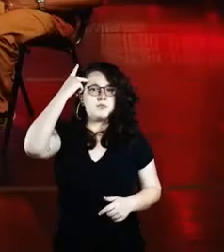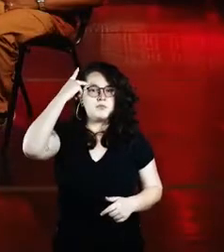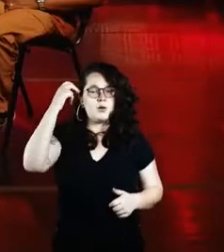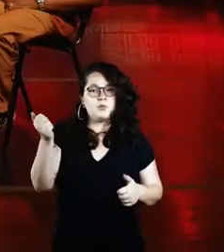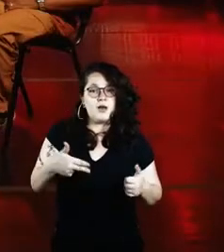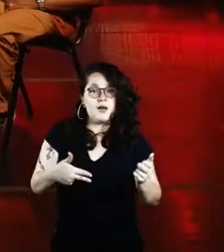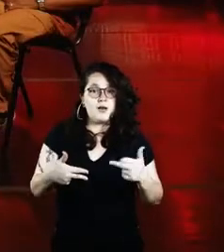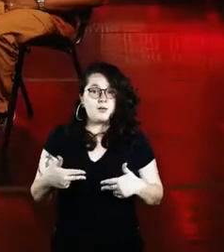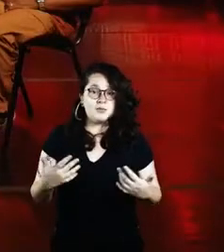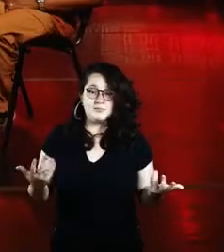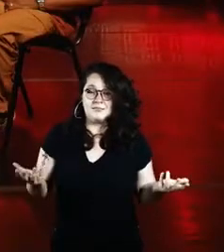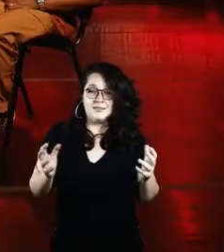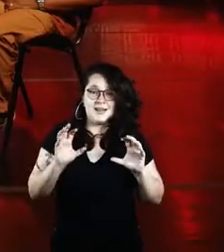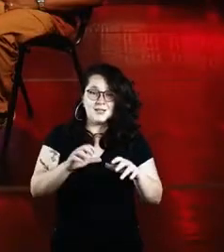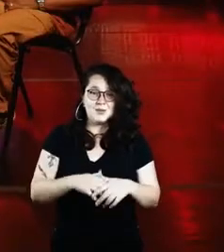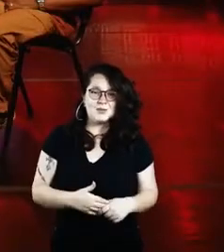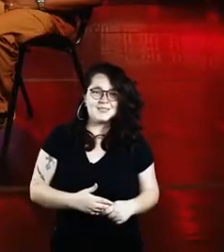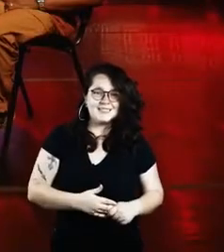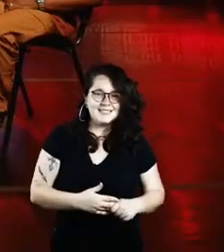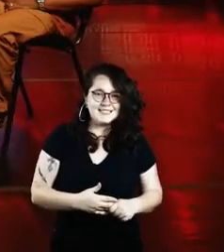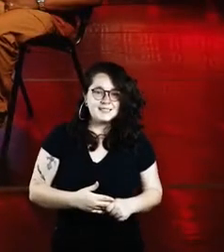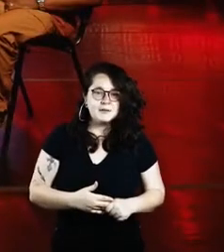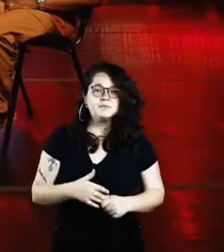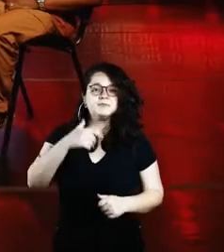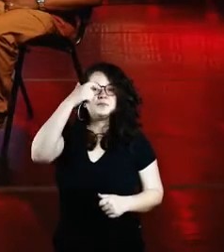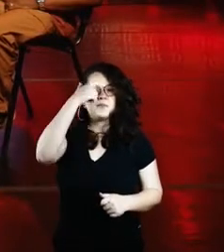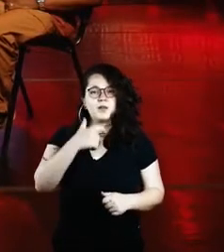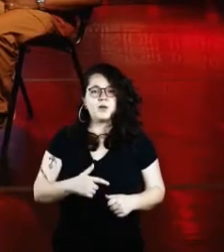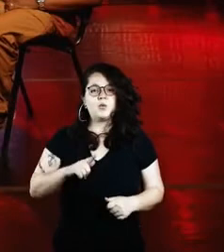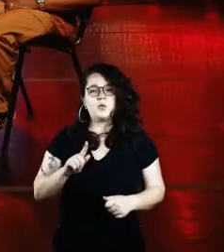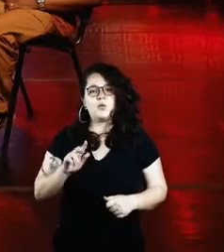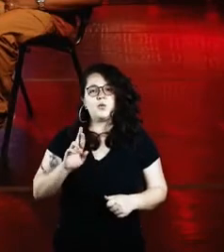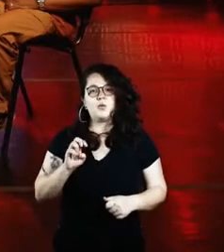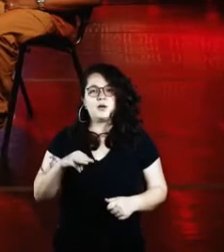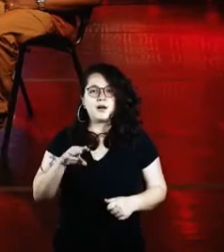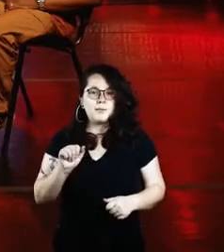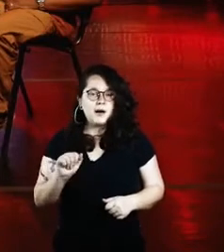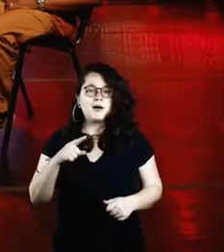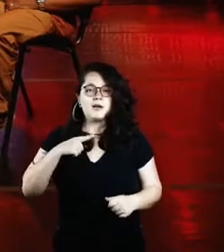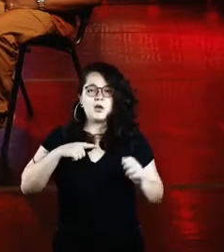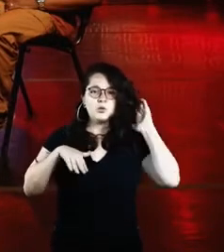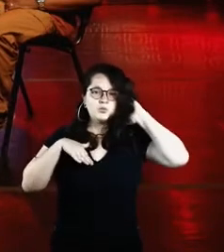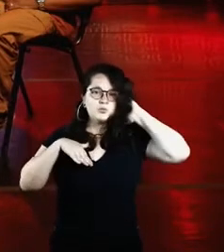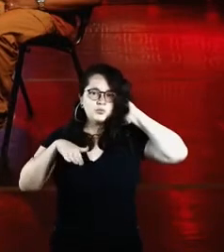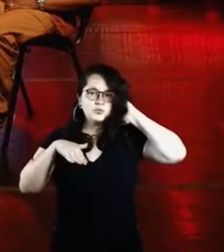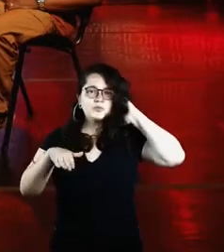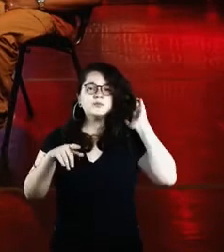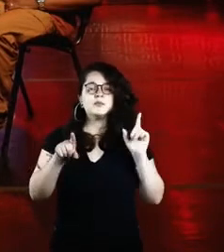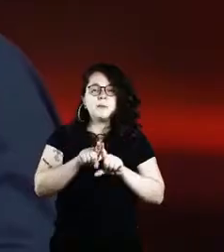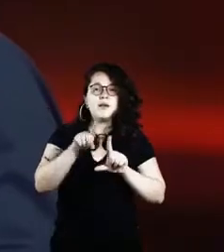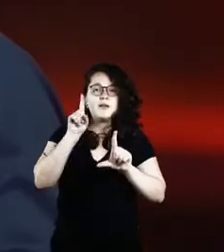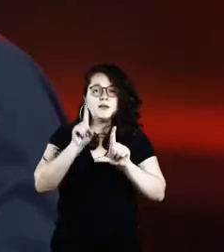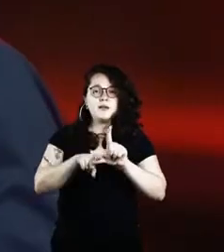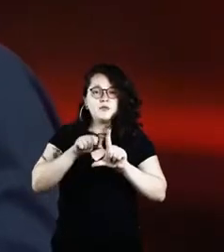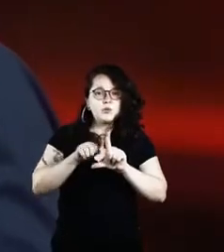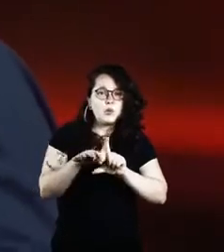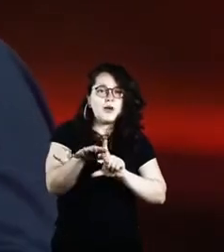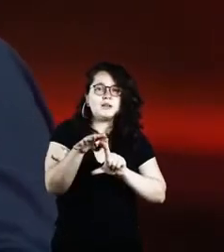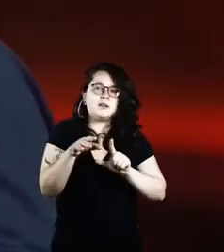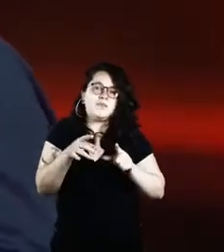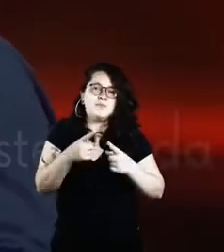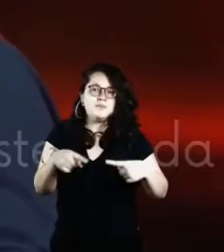isso. Eu sou o Grandmaster Duda, DJ, influencer music, produtor,